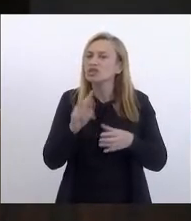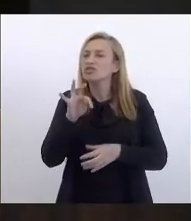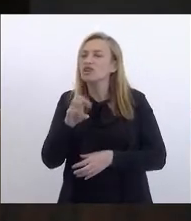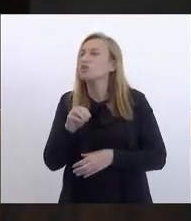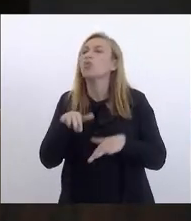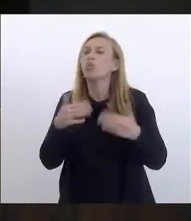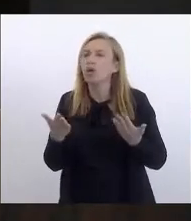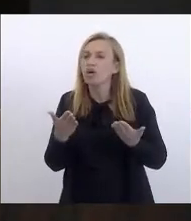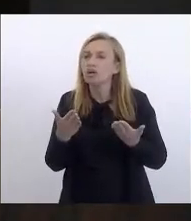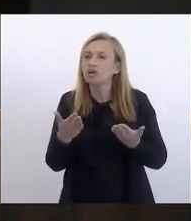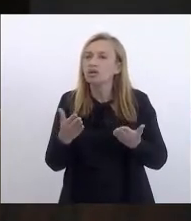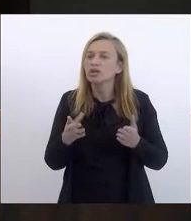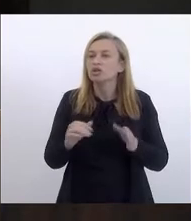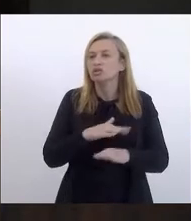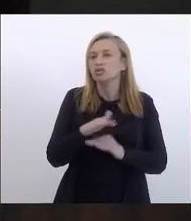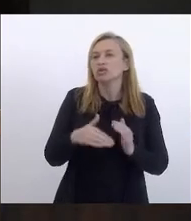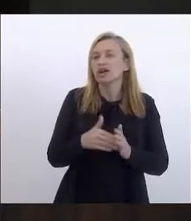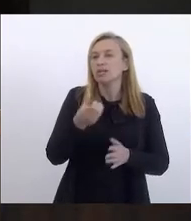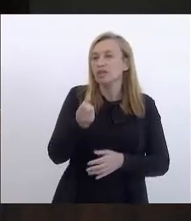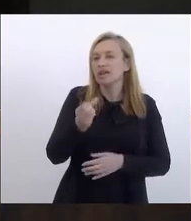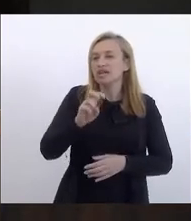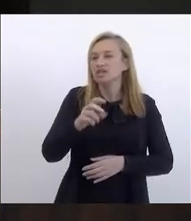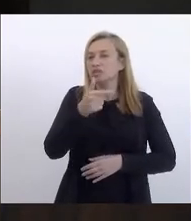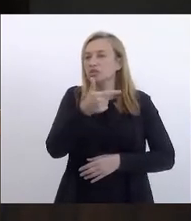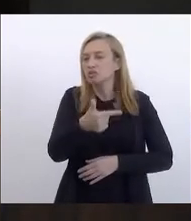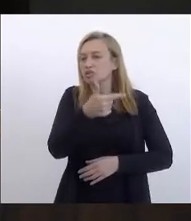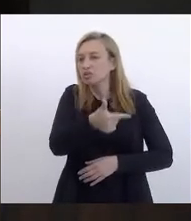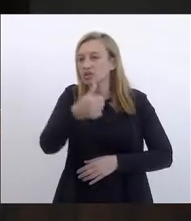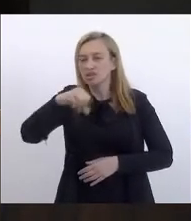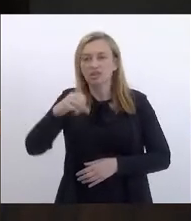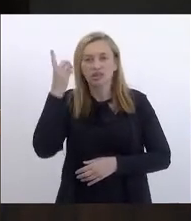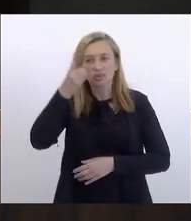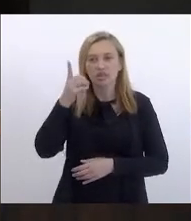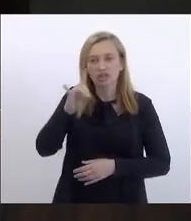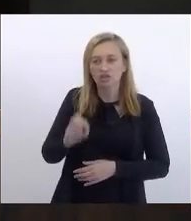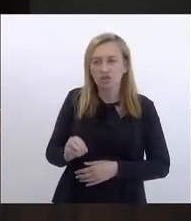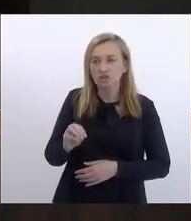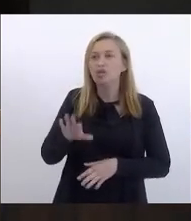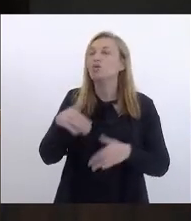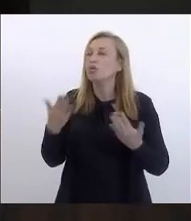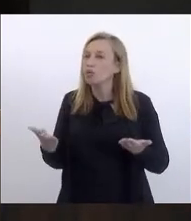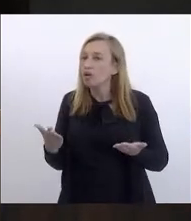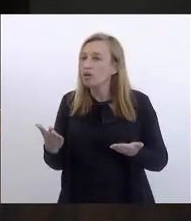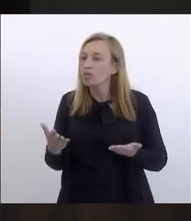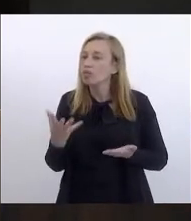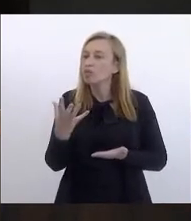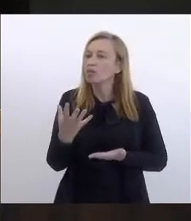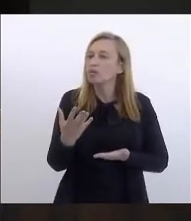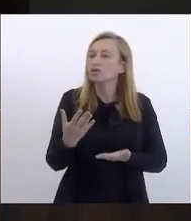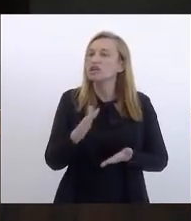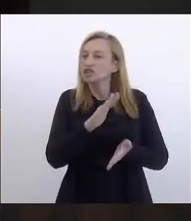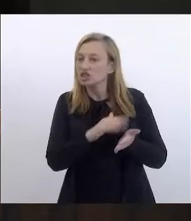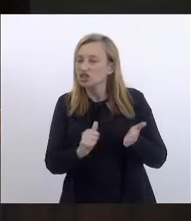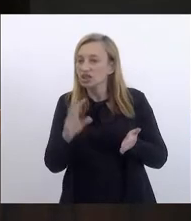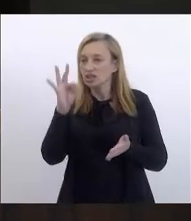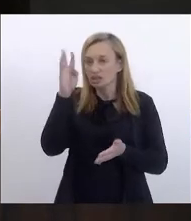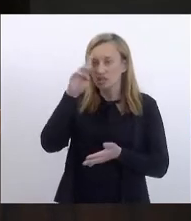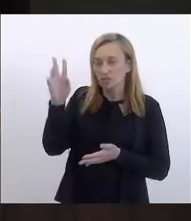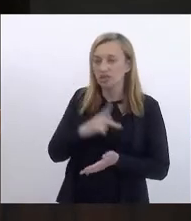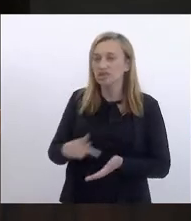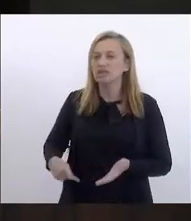veto total aposto ao projeto 652 de 2019 de autoridade deputado Dionísio Lins qual é o parecer da comissão da derrubada senhor presidente